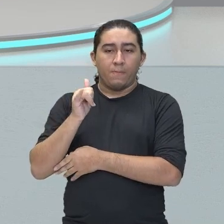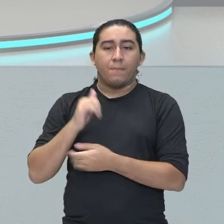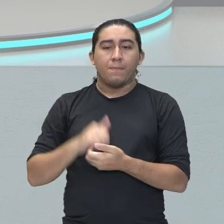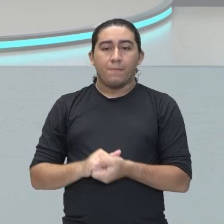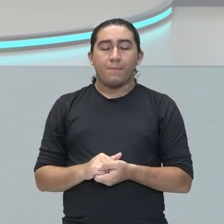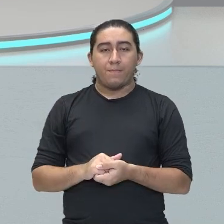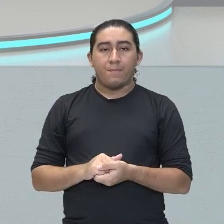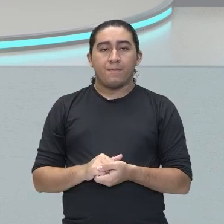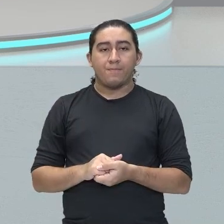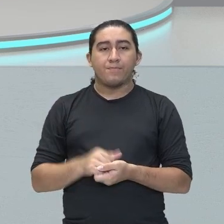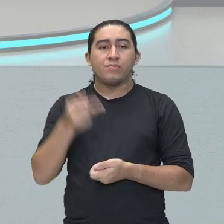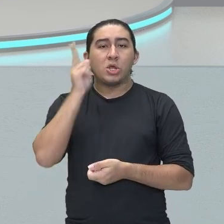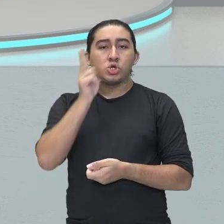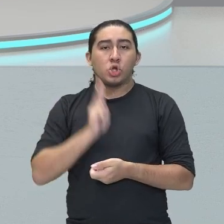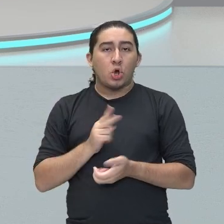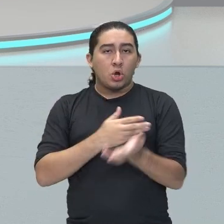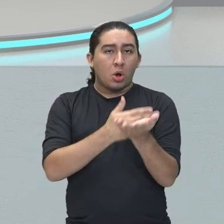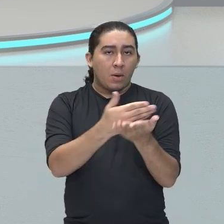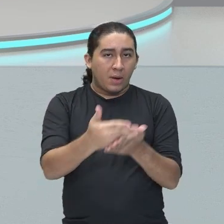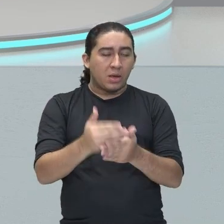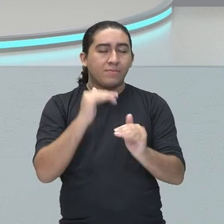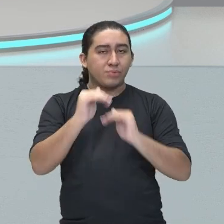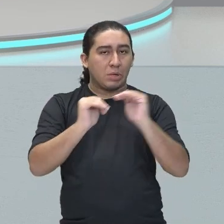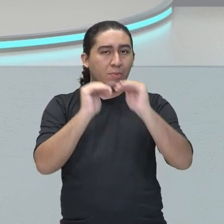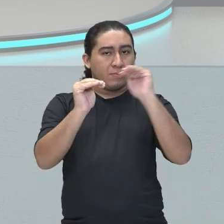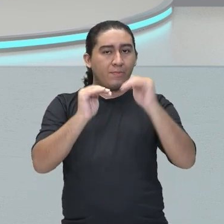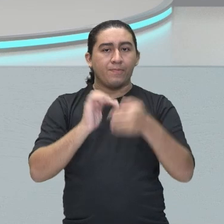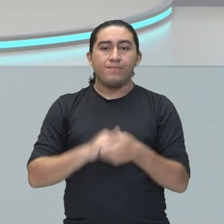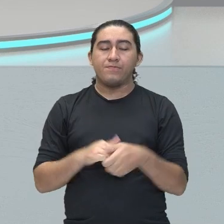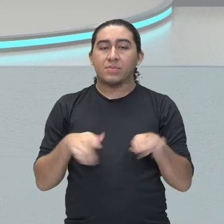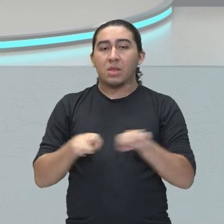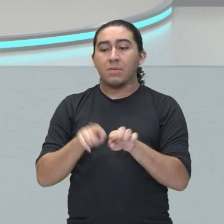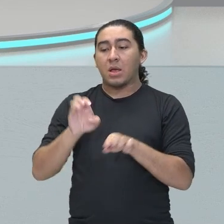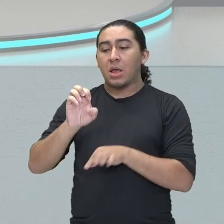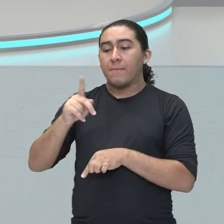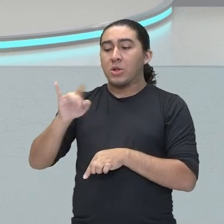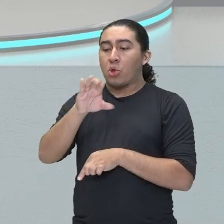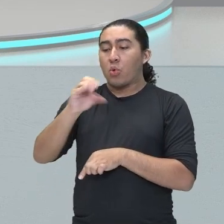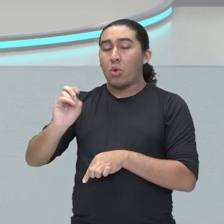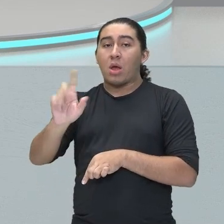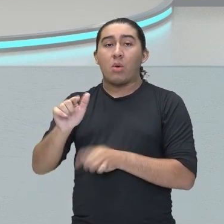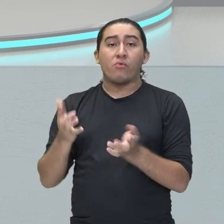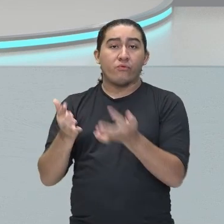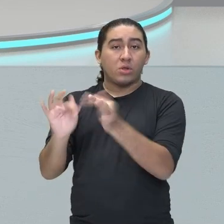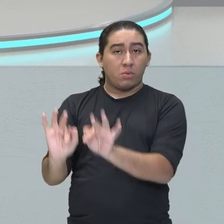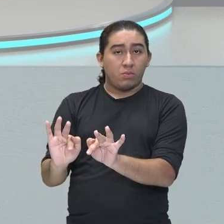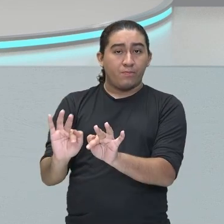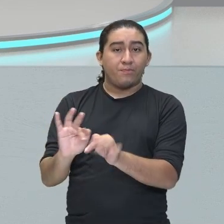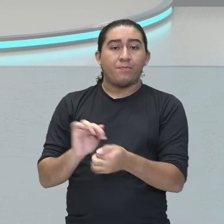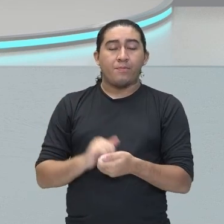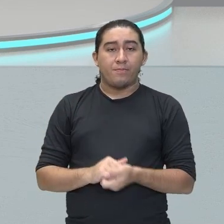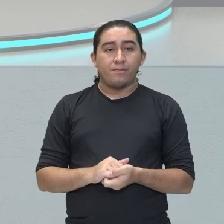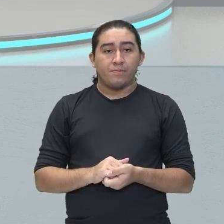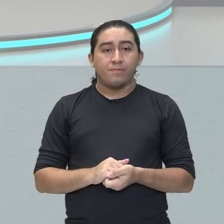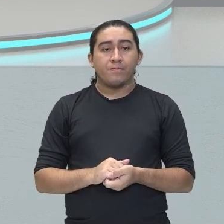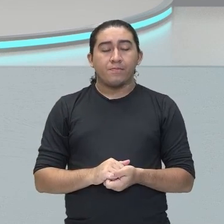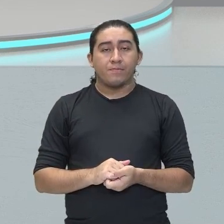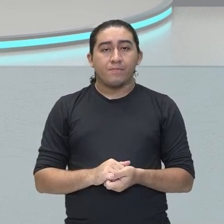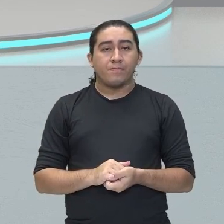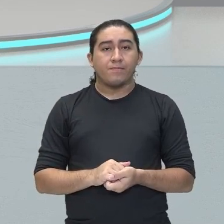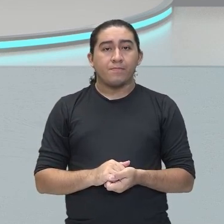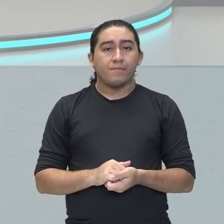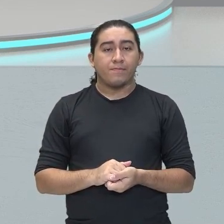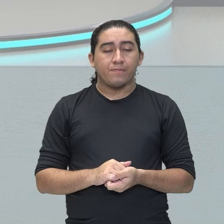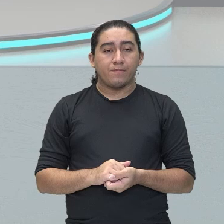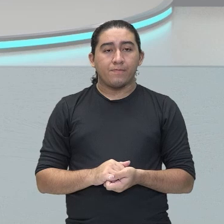comum, seria o desenvolvimento. E o epílogo poderia se corresponder ao término do texto,